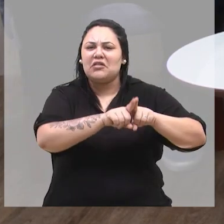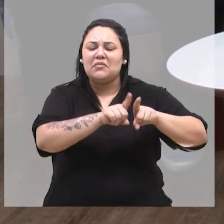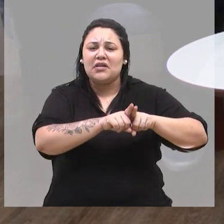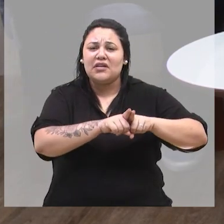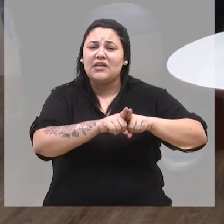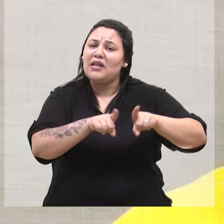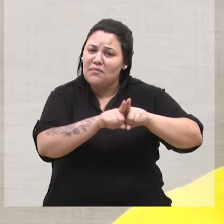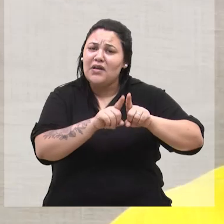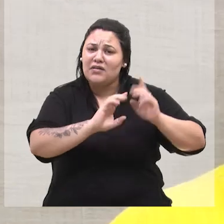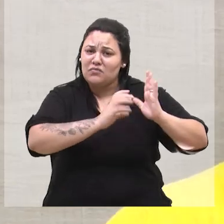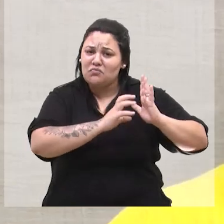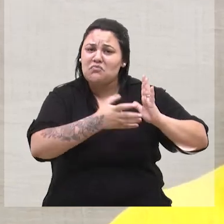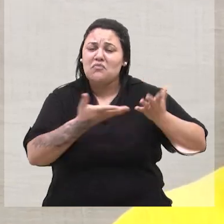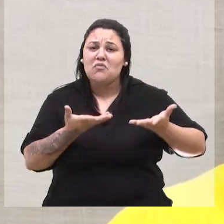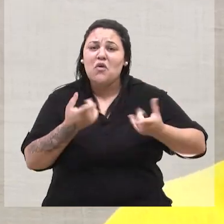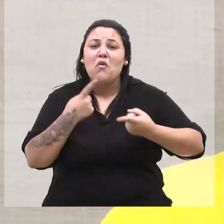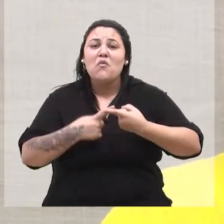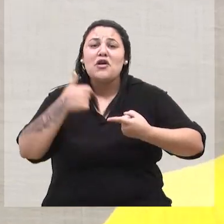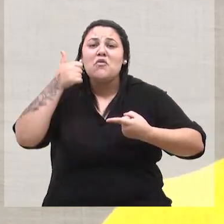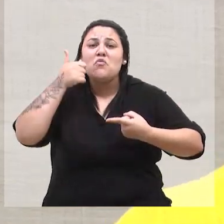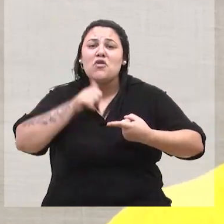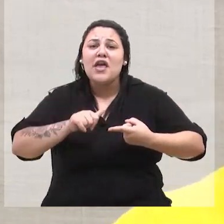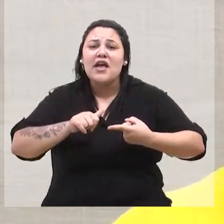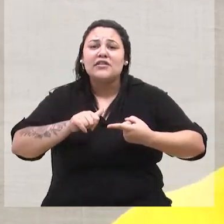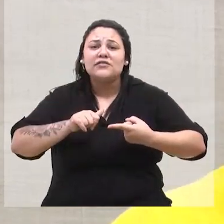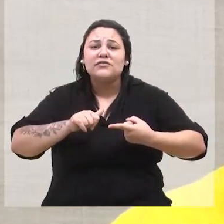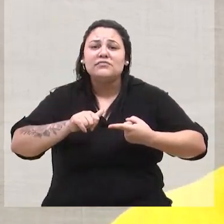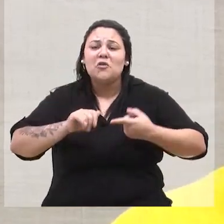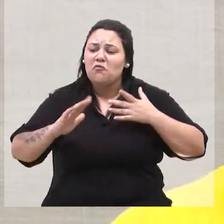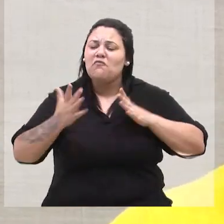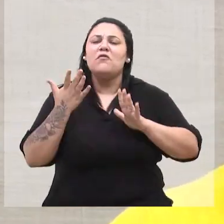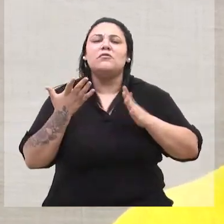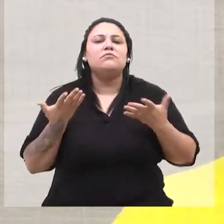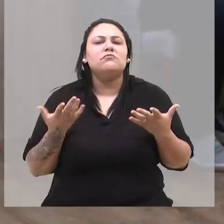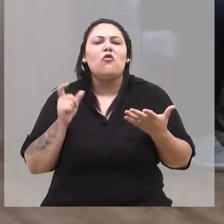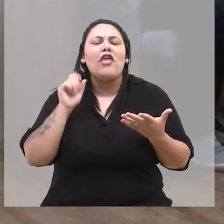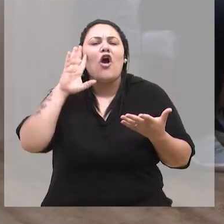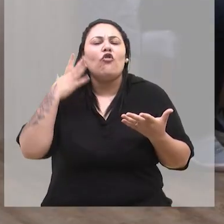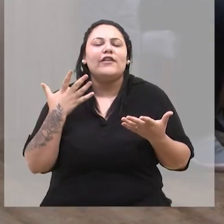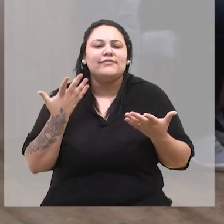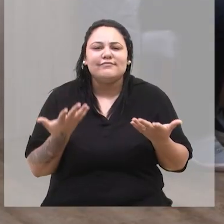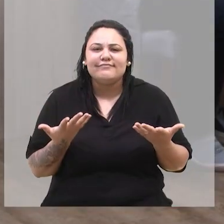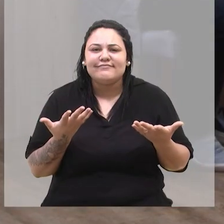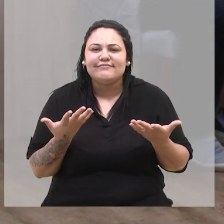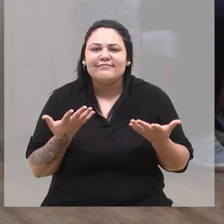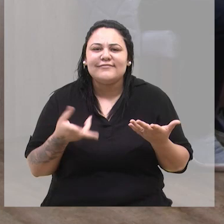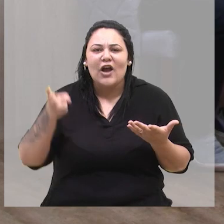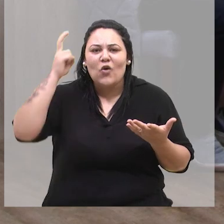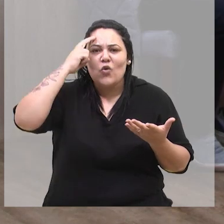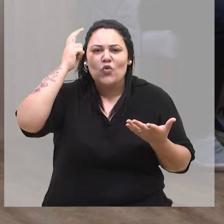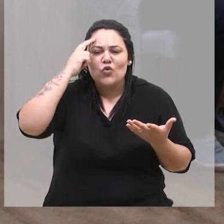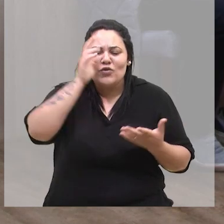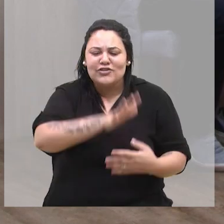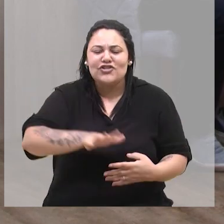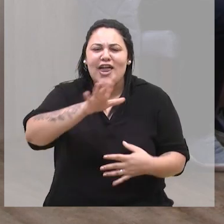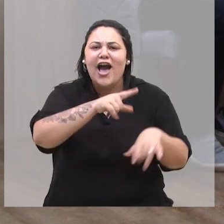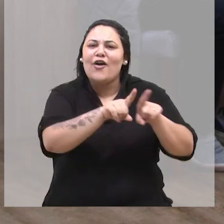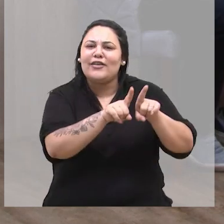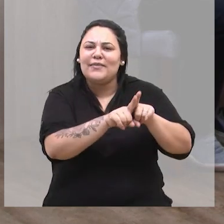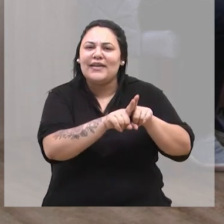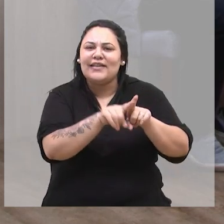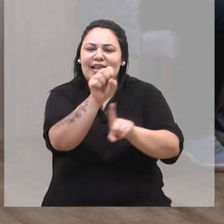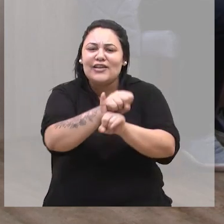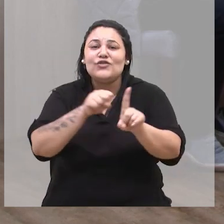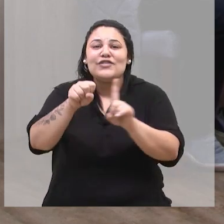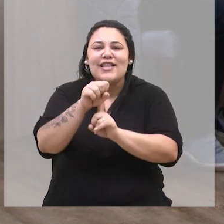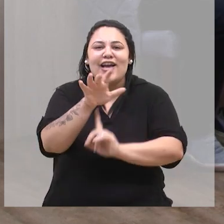nas partidárias, por que as mulheres não assumem? O que acontece na cultura geral ou